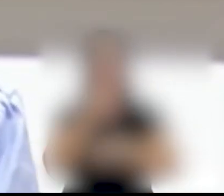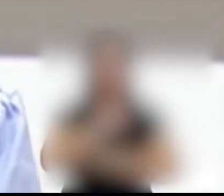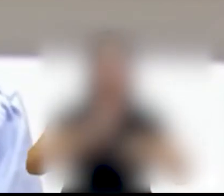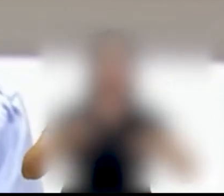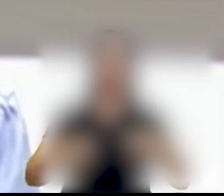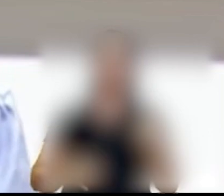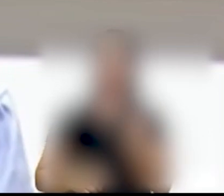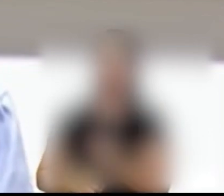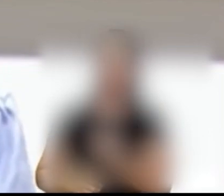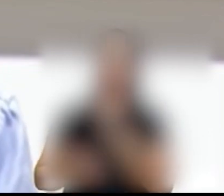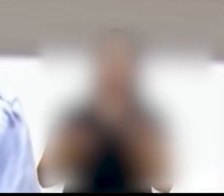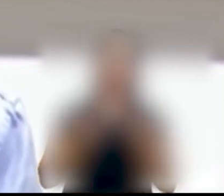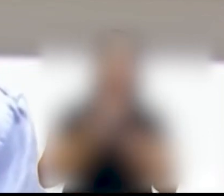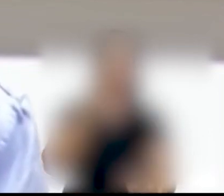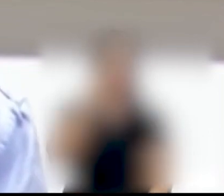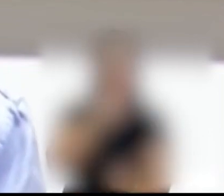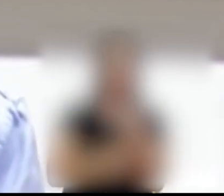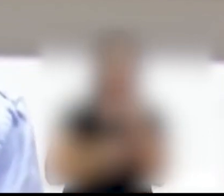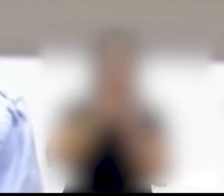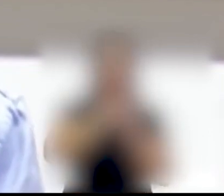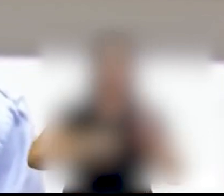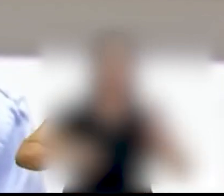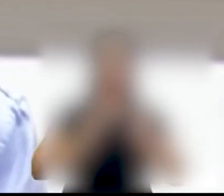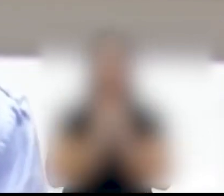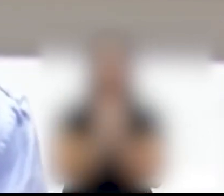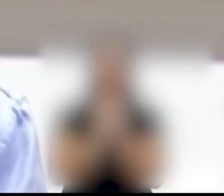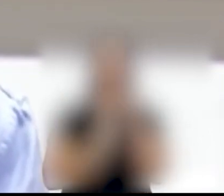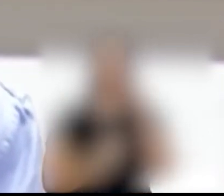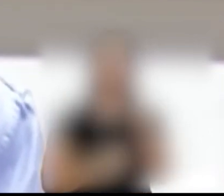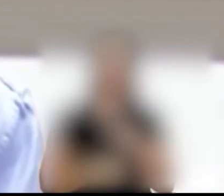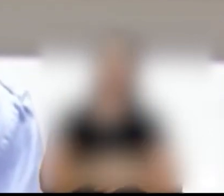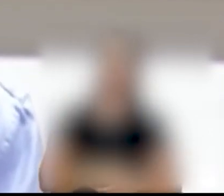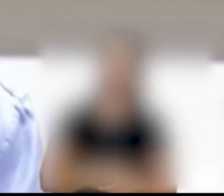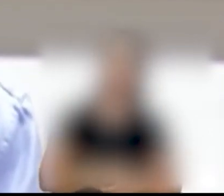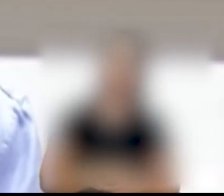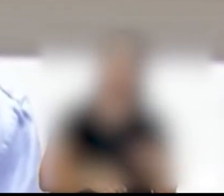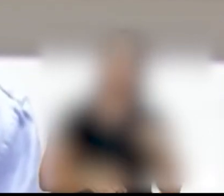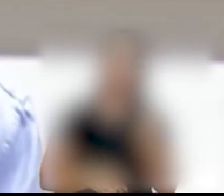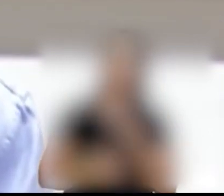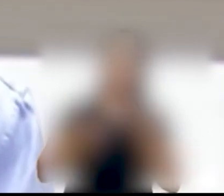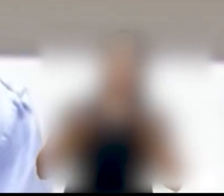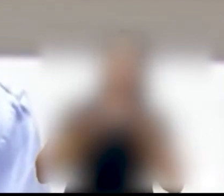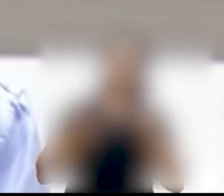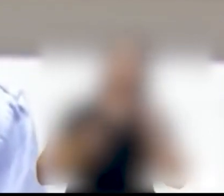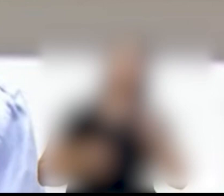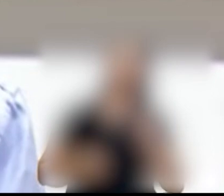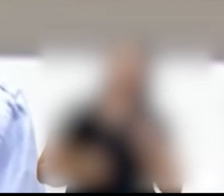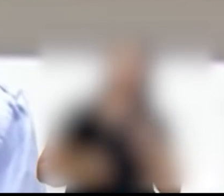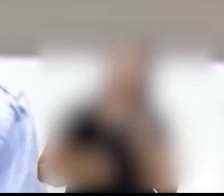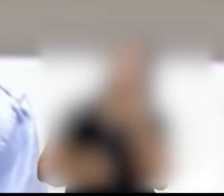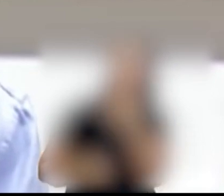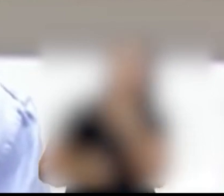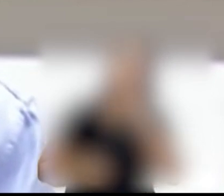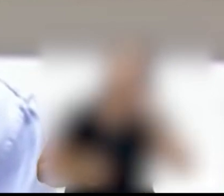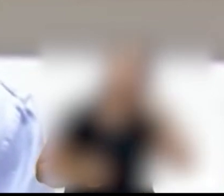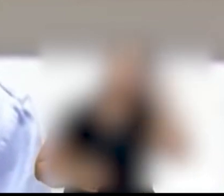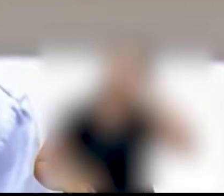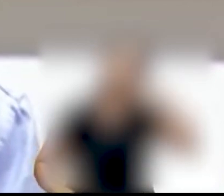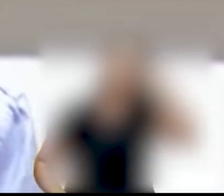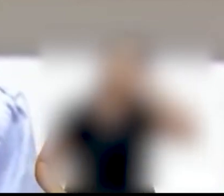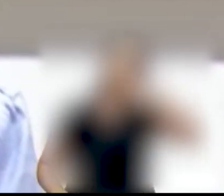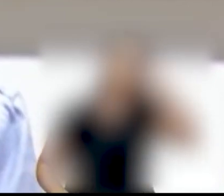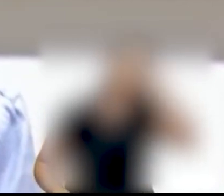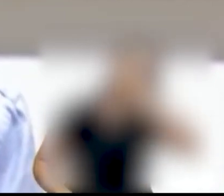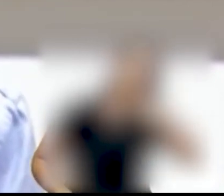construir uma UFO com você, ampliar a concessão de 30 horas para